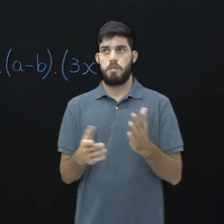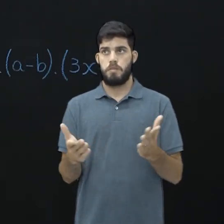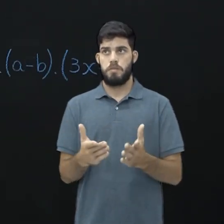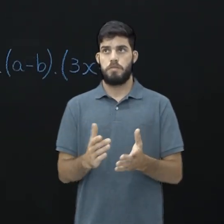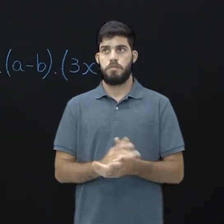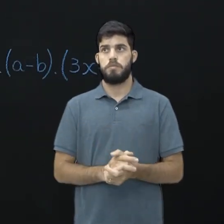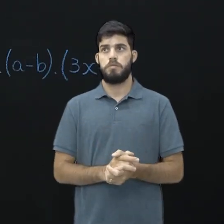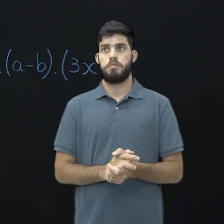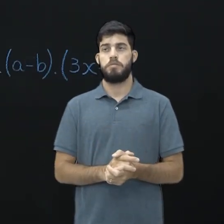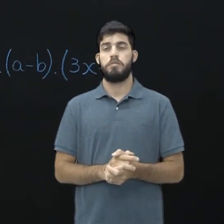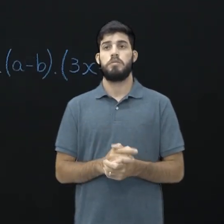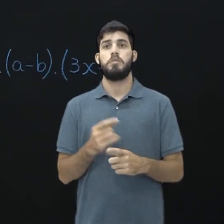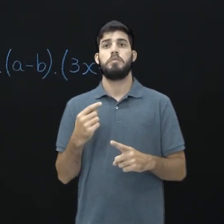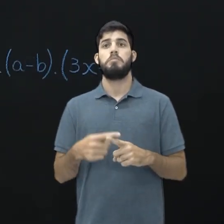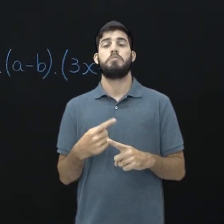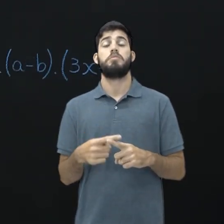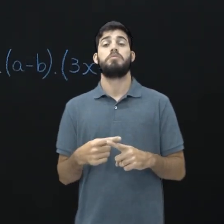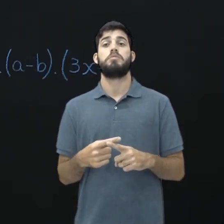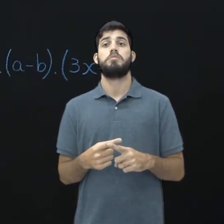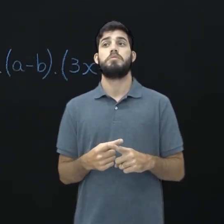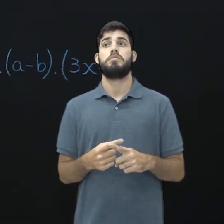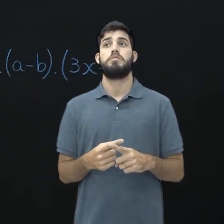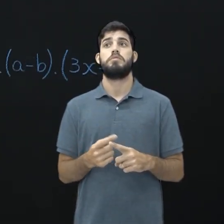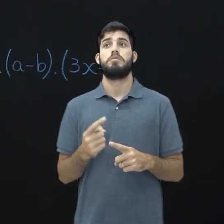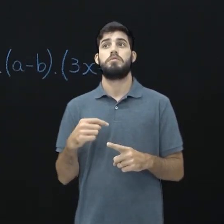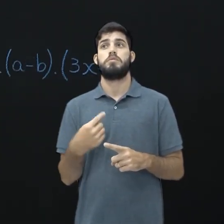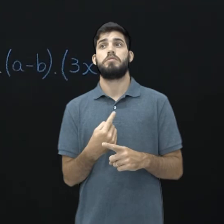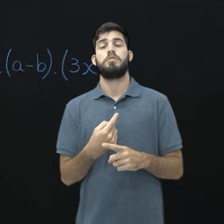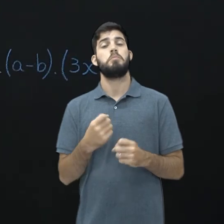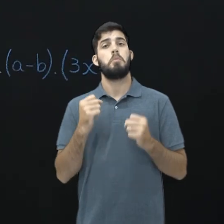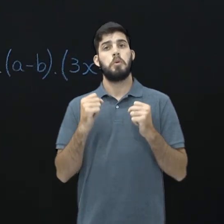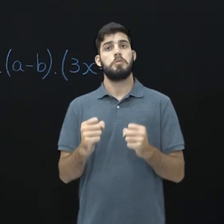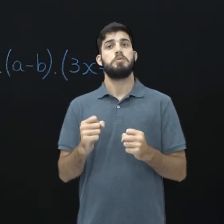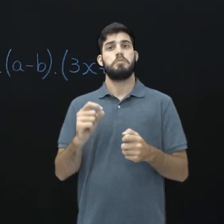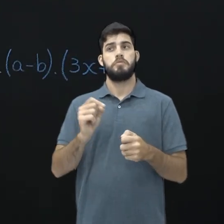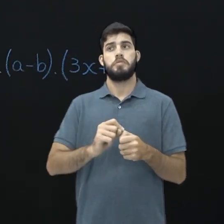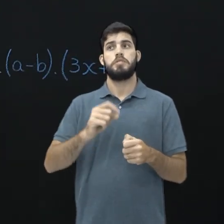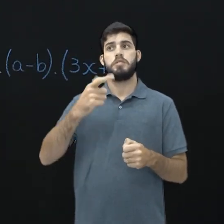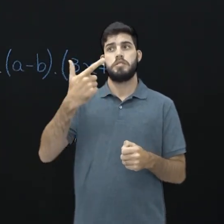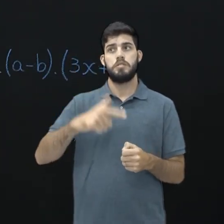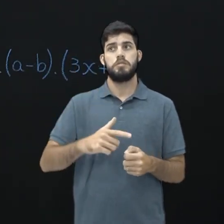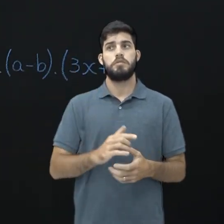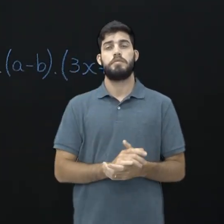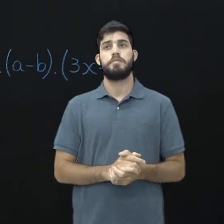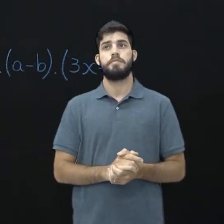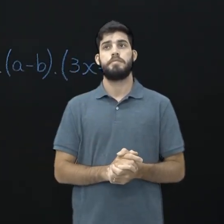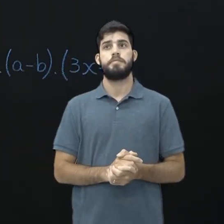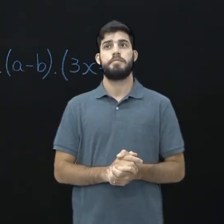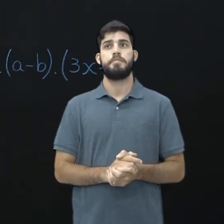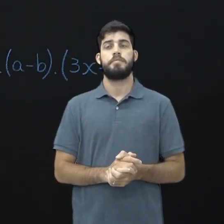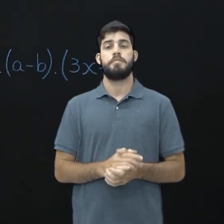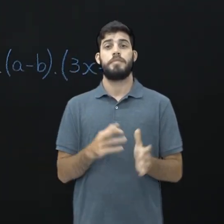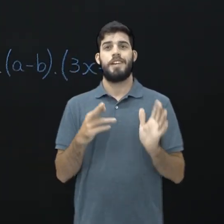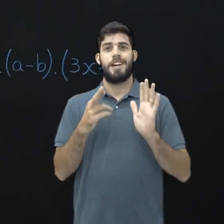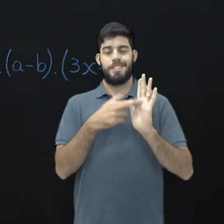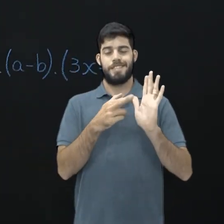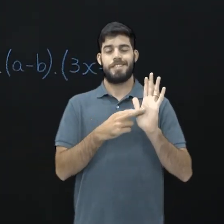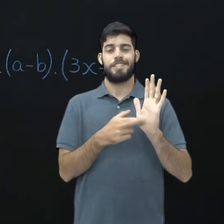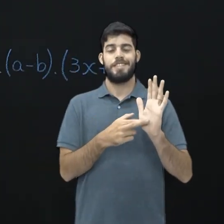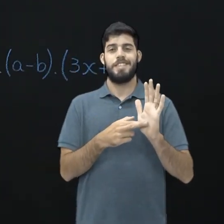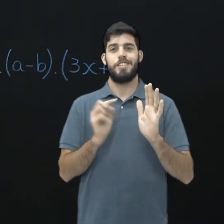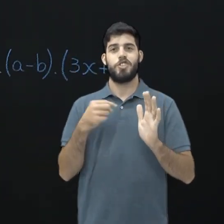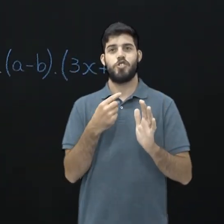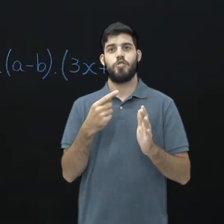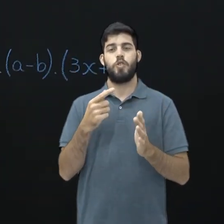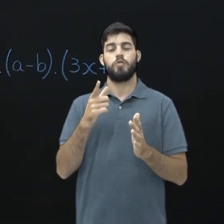inicial? Porque esse parêntese nós podemos fatorá-lo novamente, utilizando inclusive essa regrinha que a gente fez no primeiro